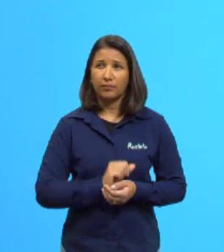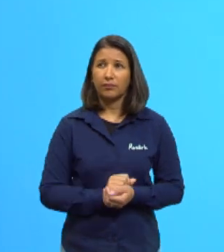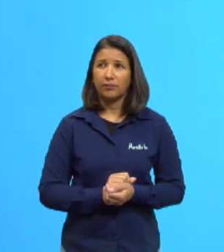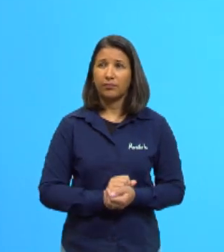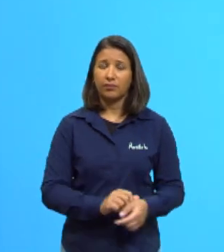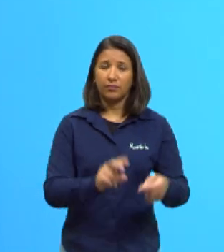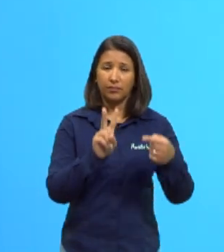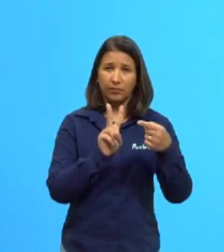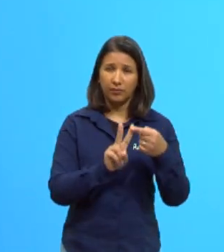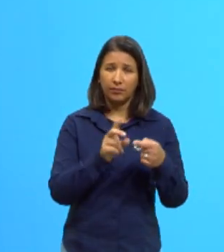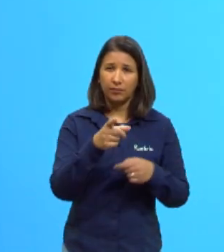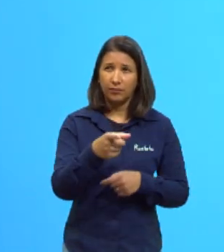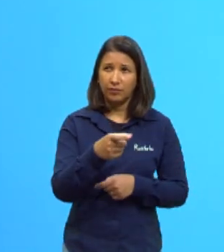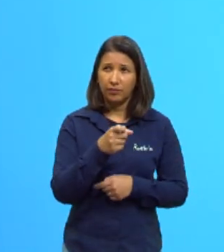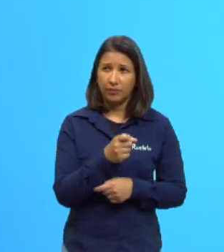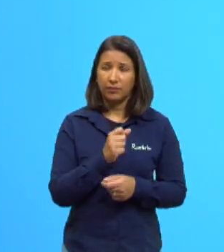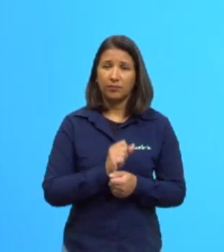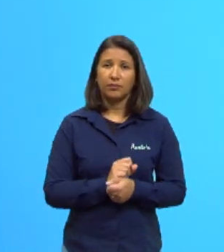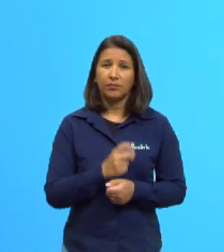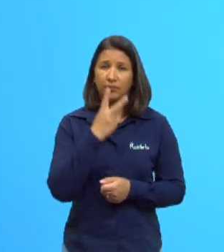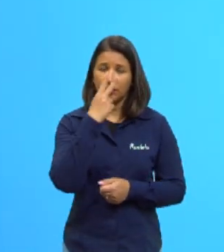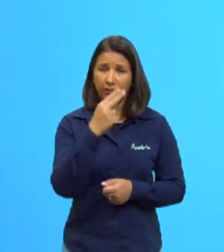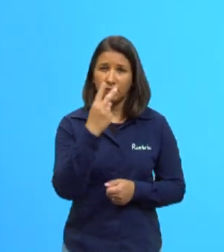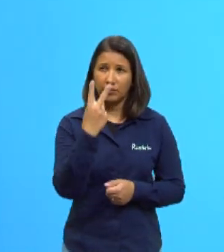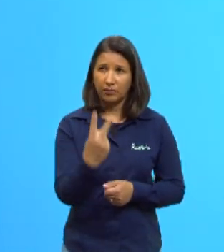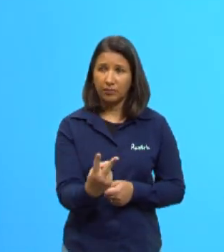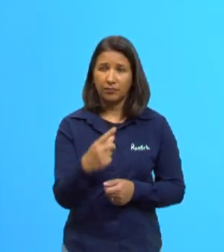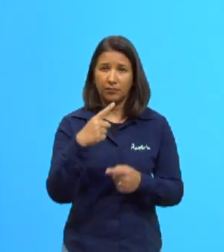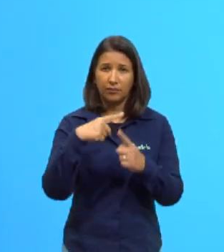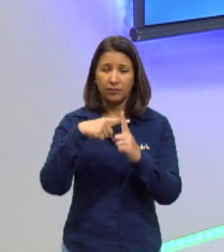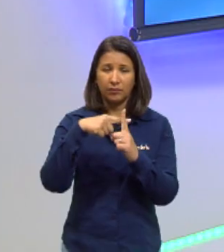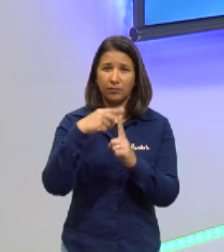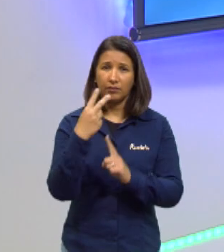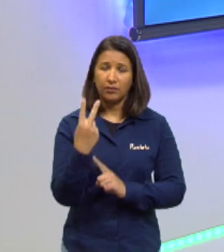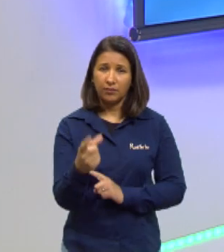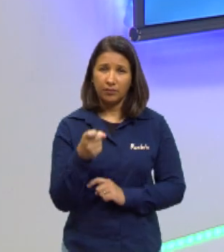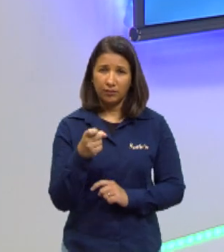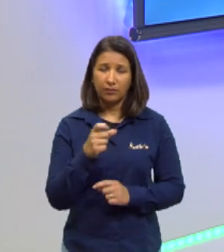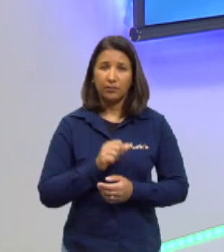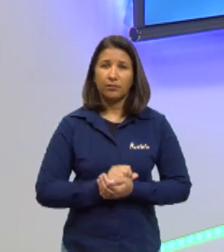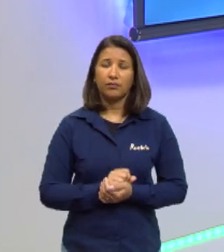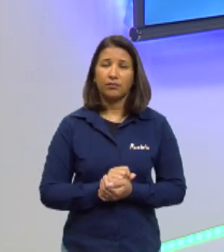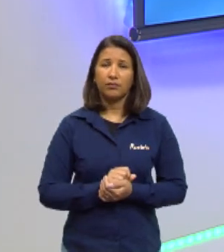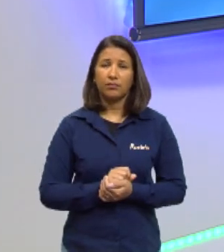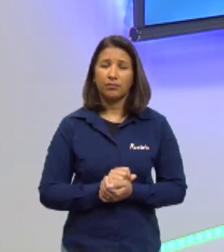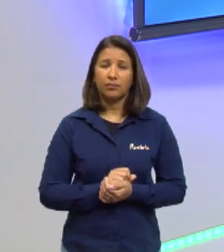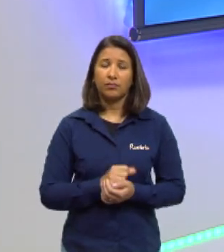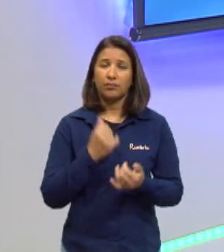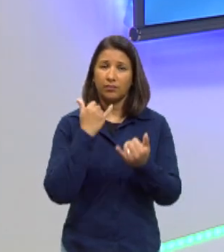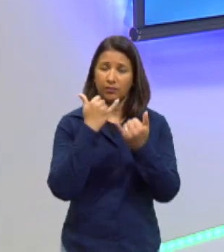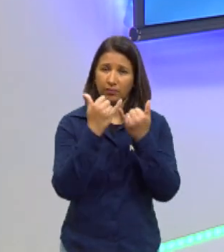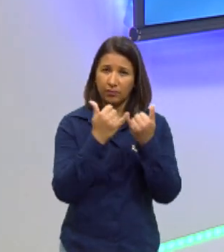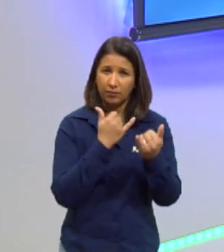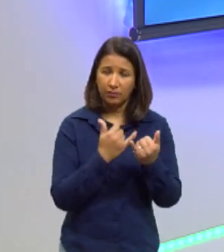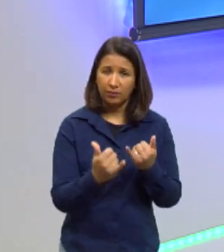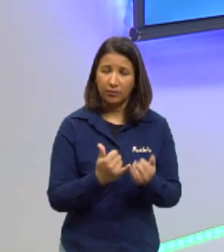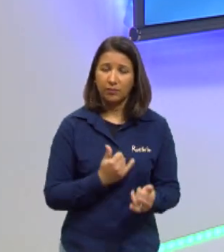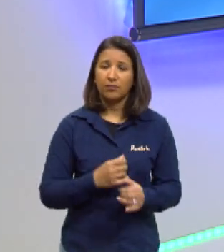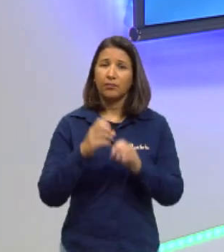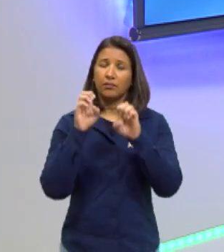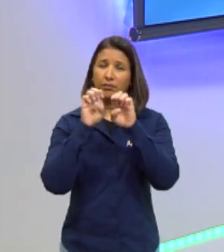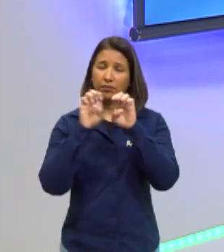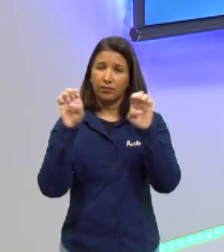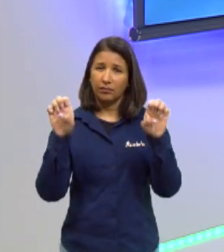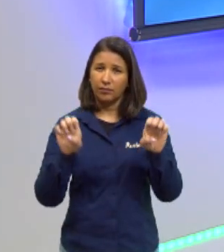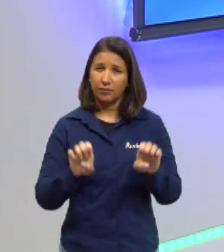Raiz quadrada de x é igual a 2 mais x, certo? Então, são exemplos de equações,